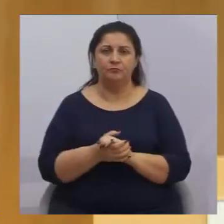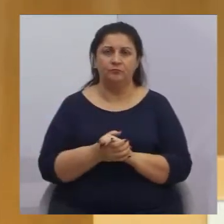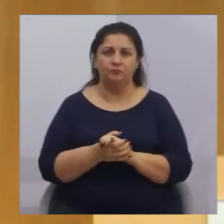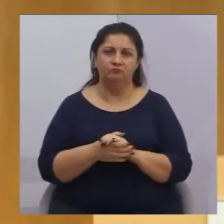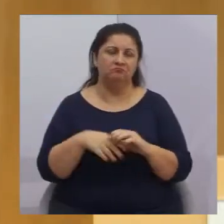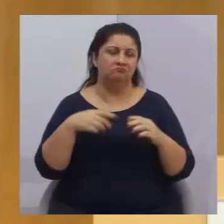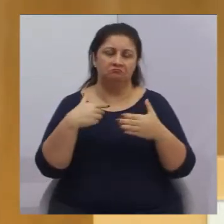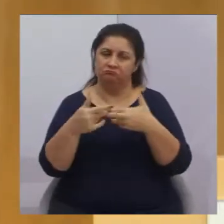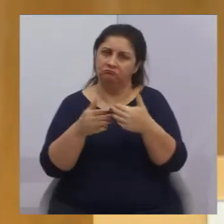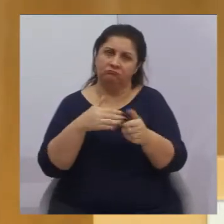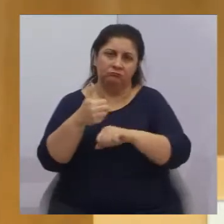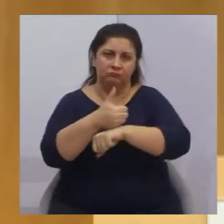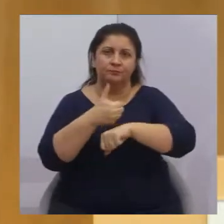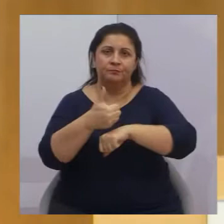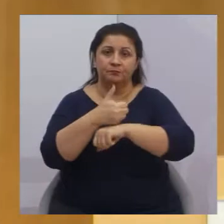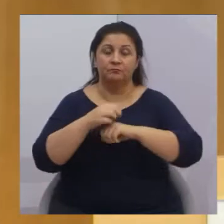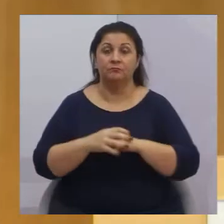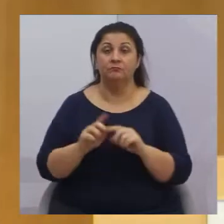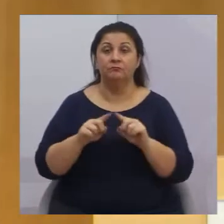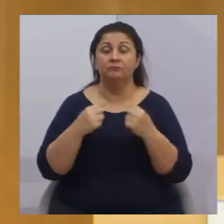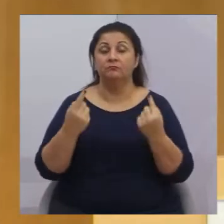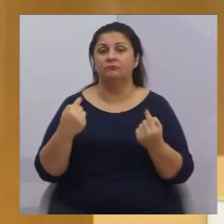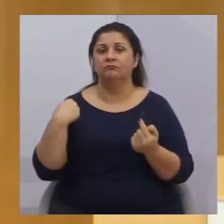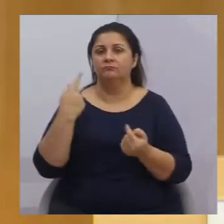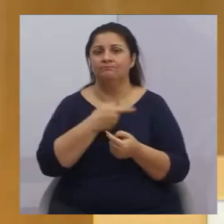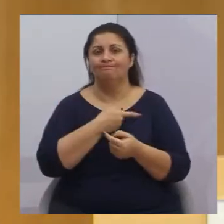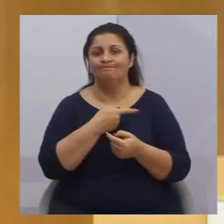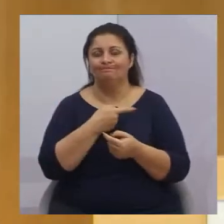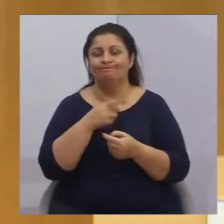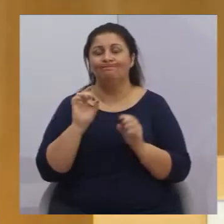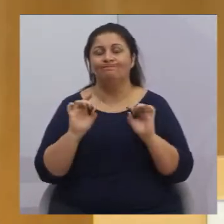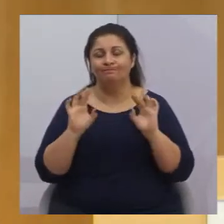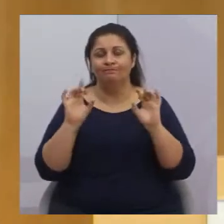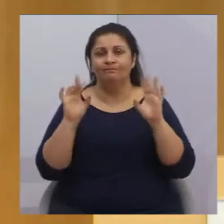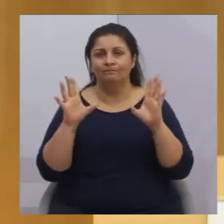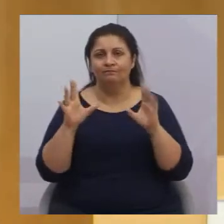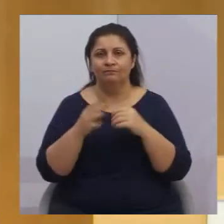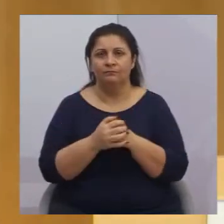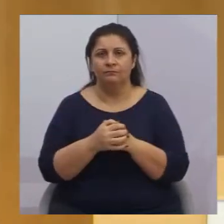as profissões, né? Mas nós estamos particularmente